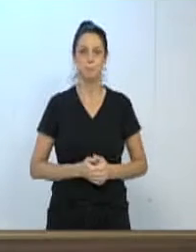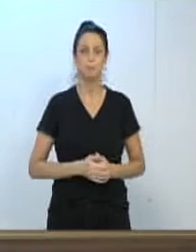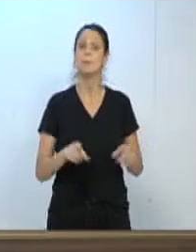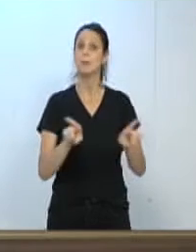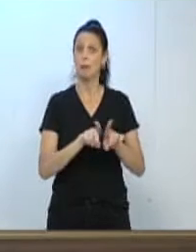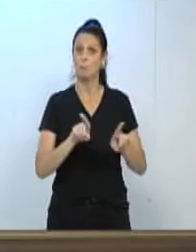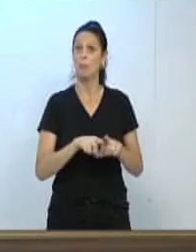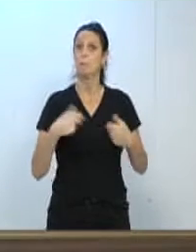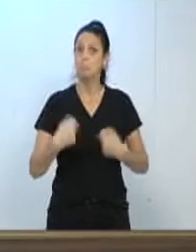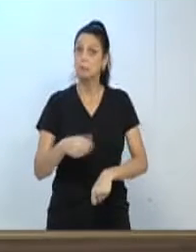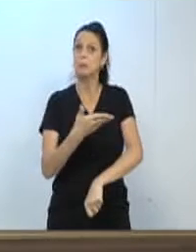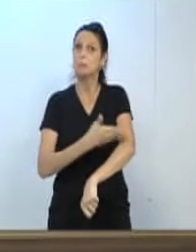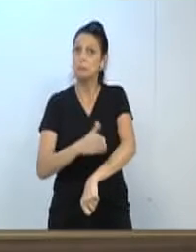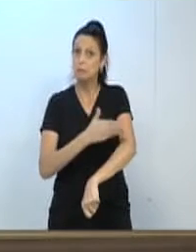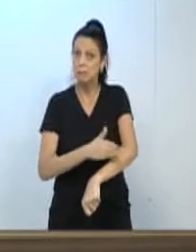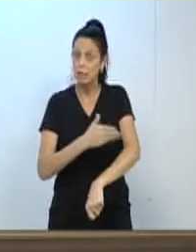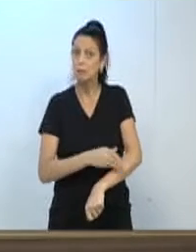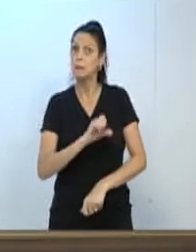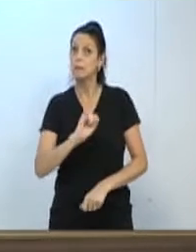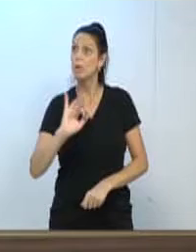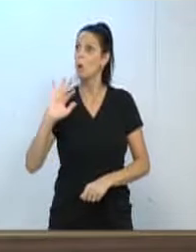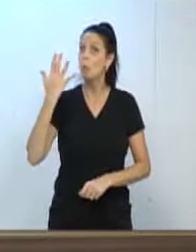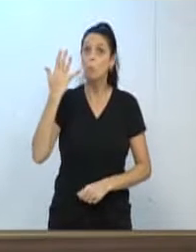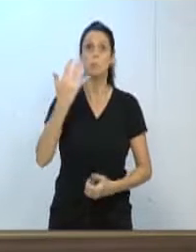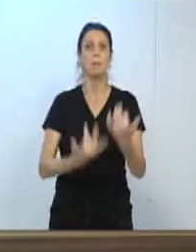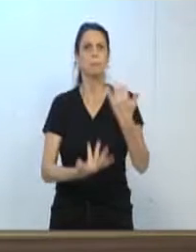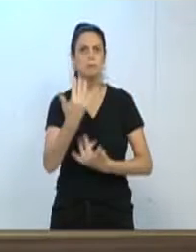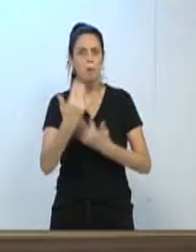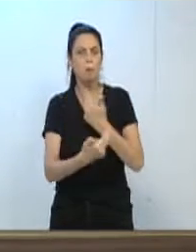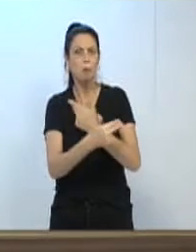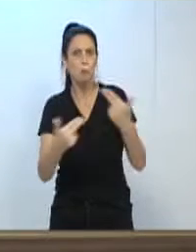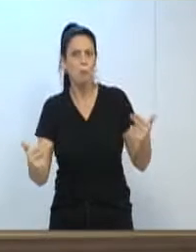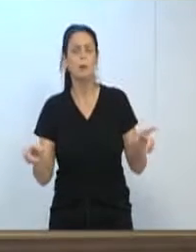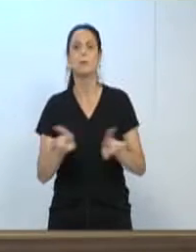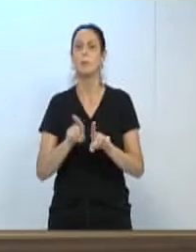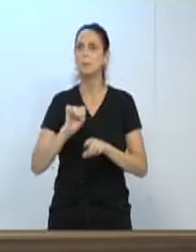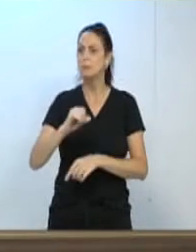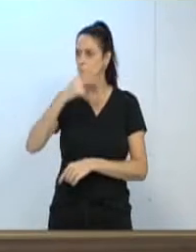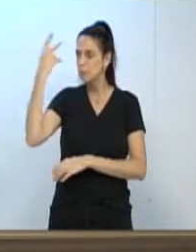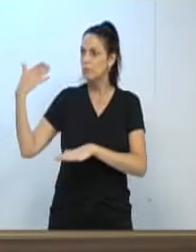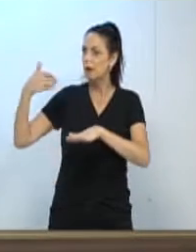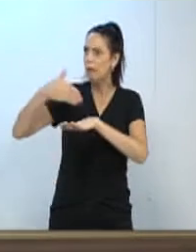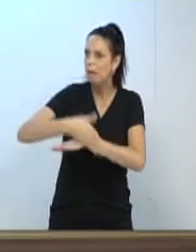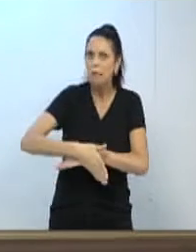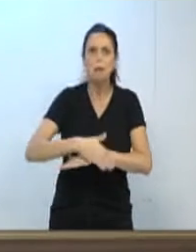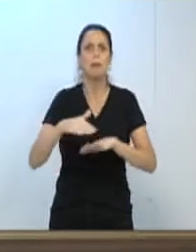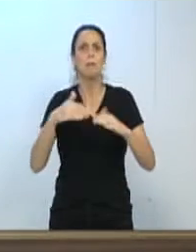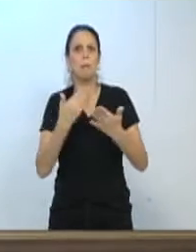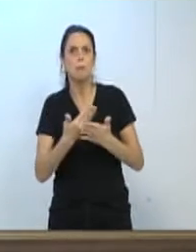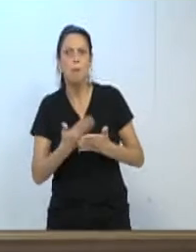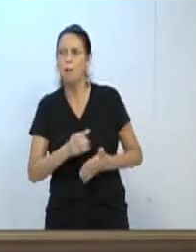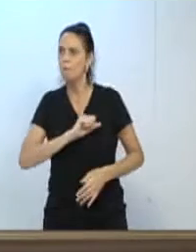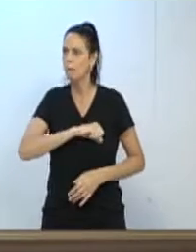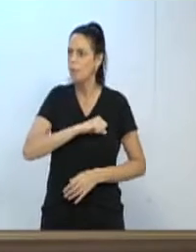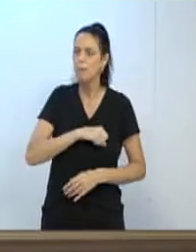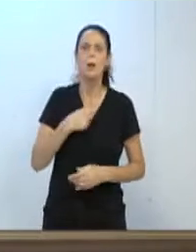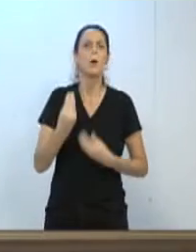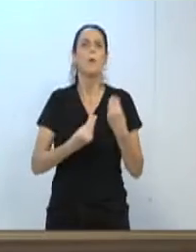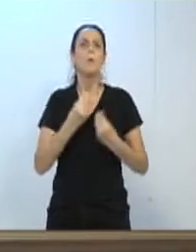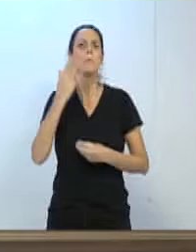de incêndio invasão escola de pessoa mal intencionada e outras catástrofes em todas as escolas de Blumenau